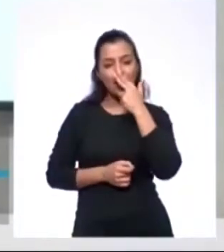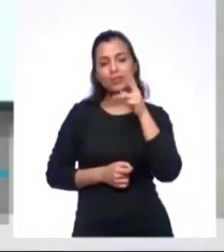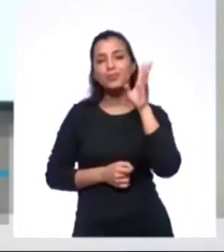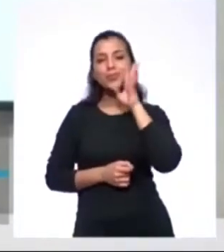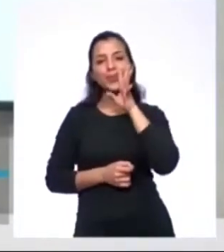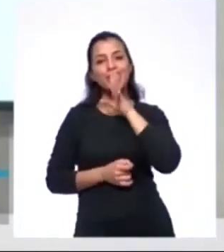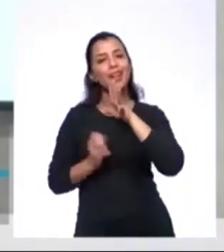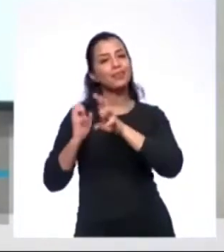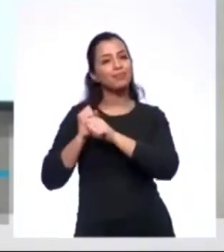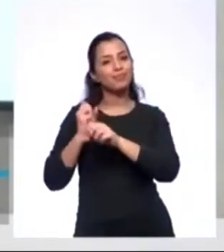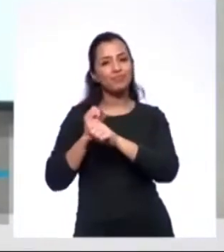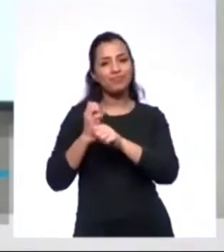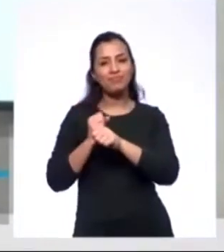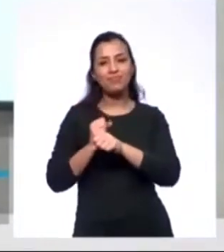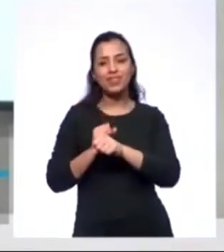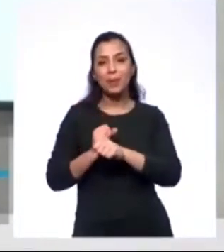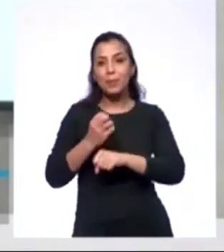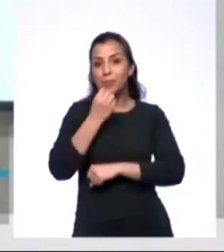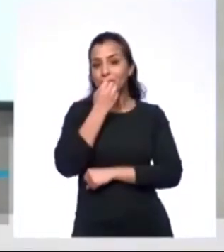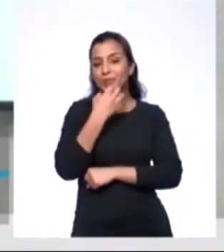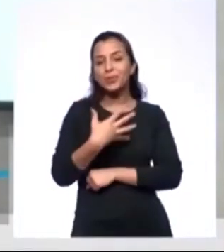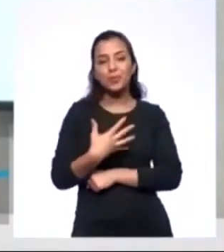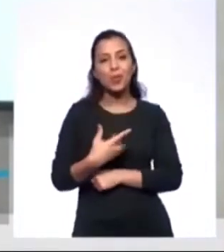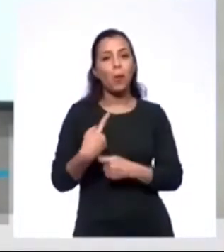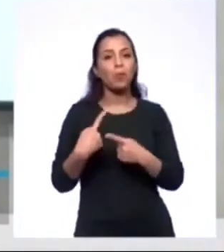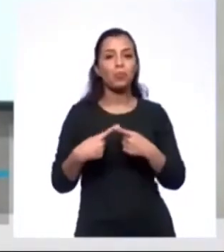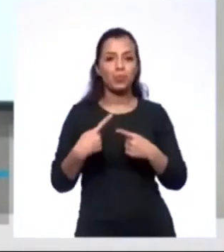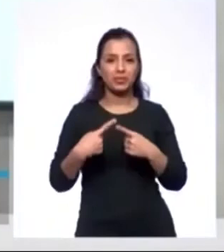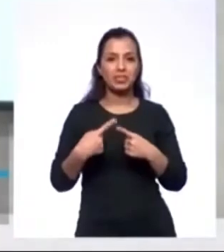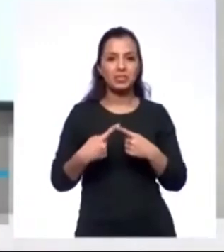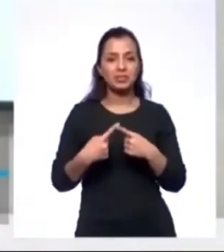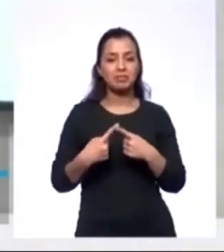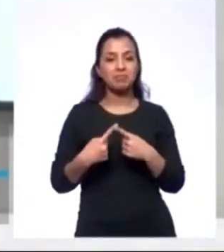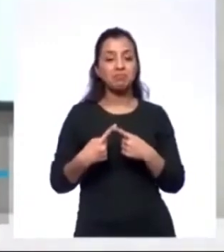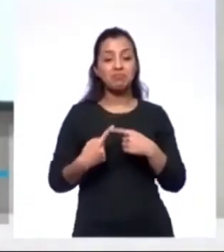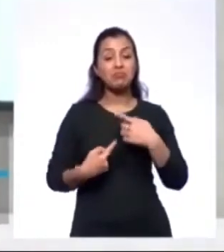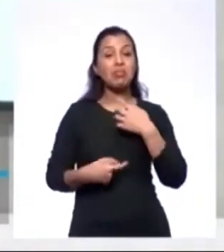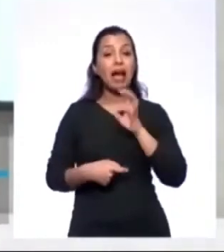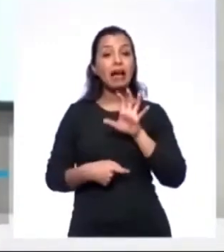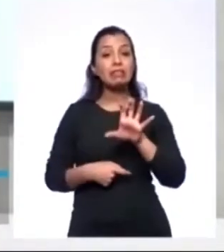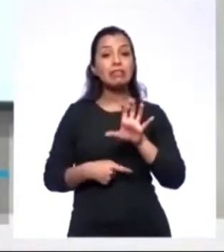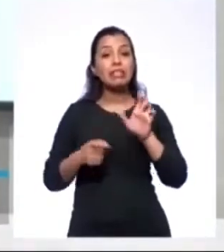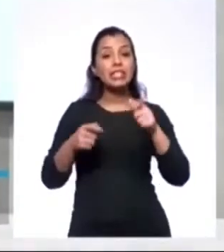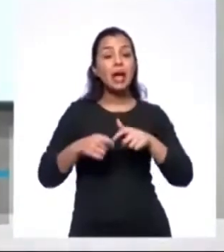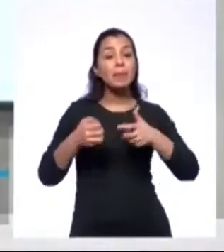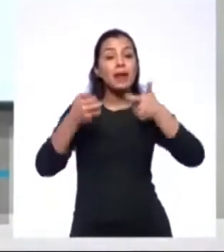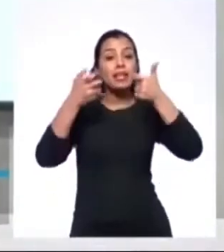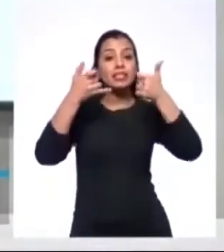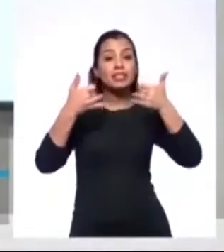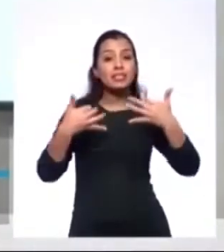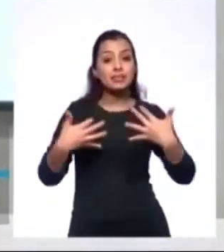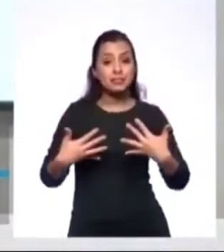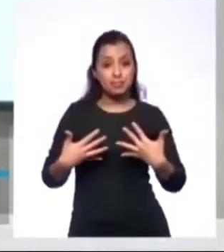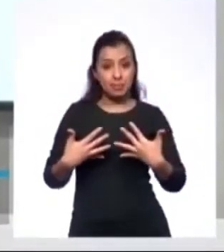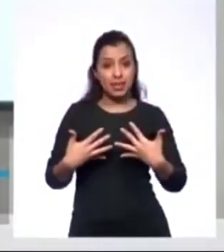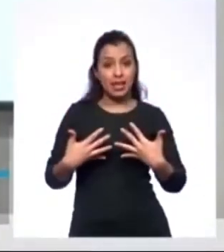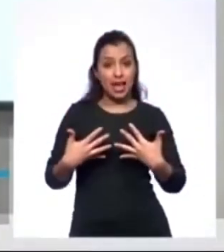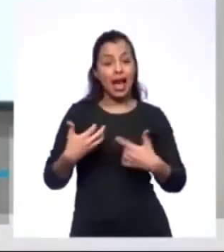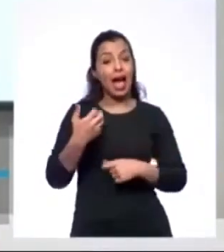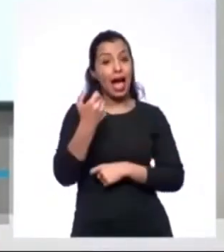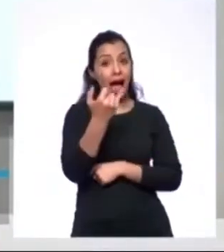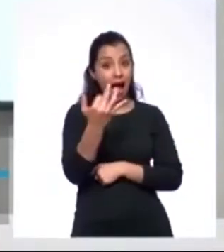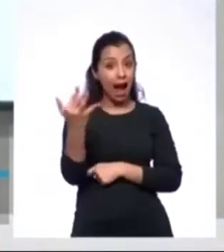são muito legal é sério muito sensacional porque nele eu consigo explicar para vocês a